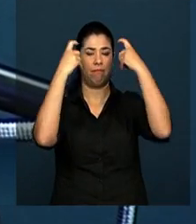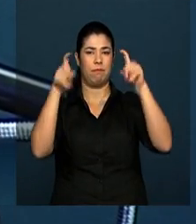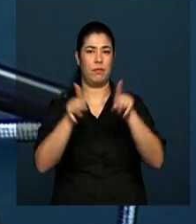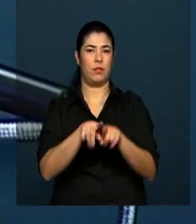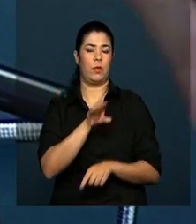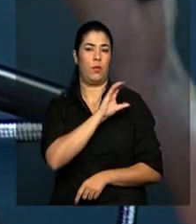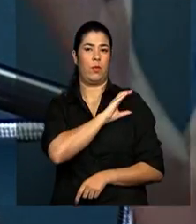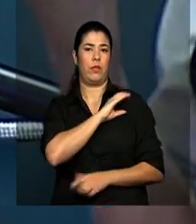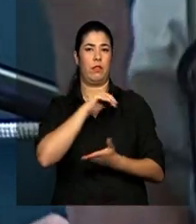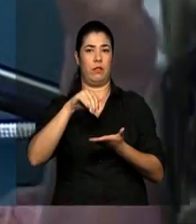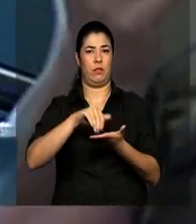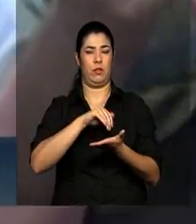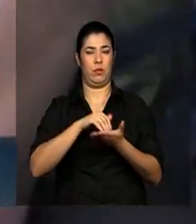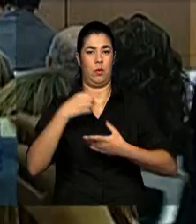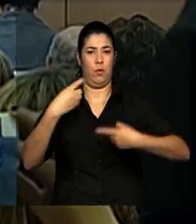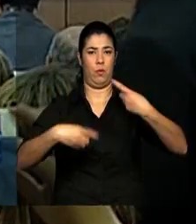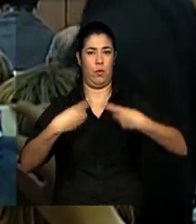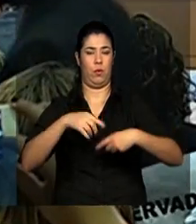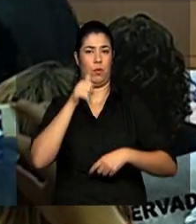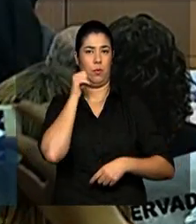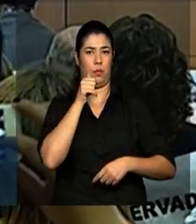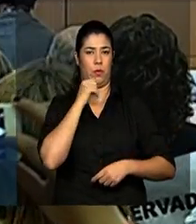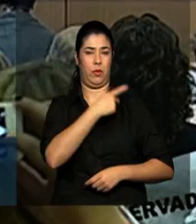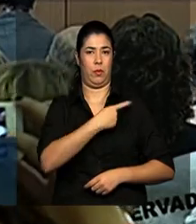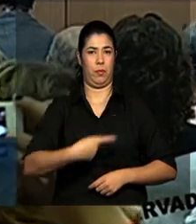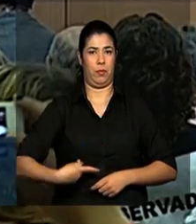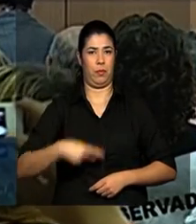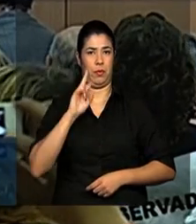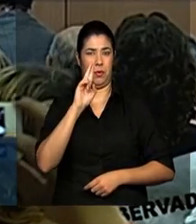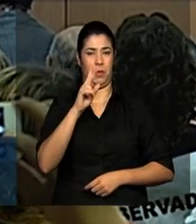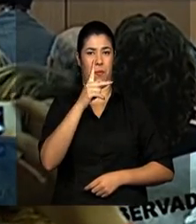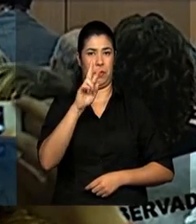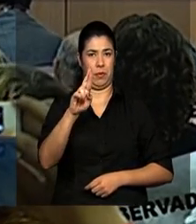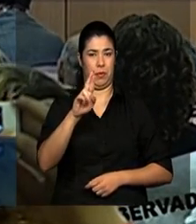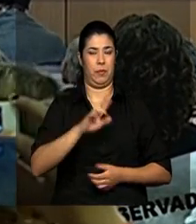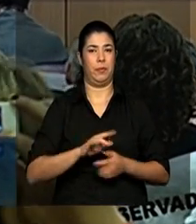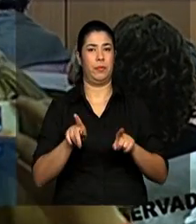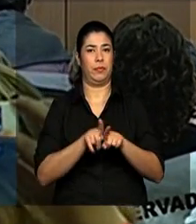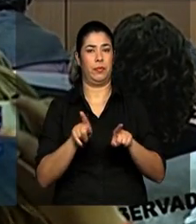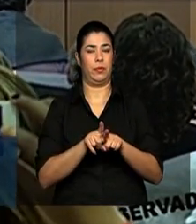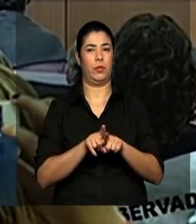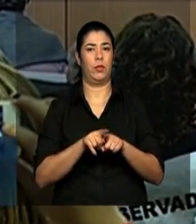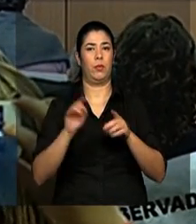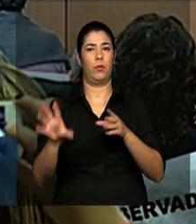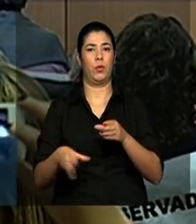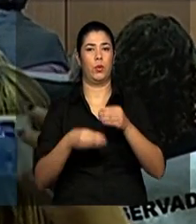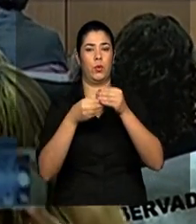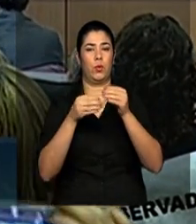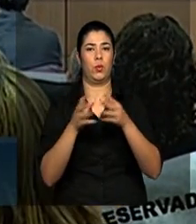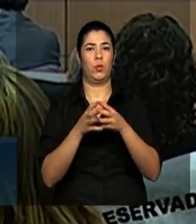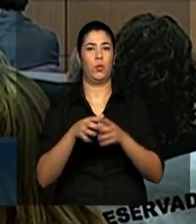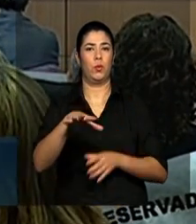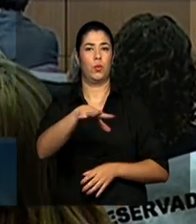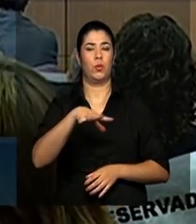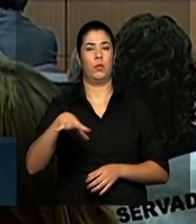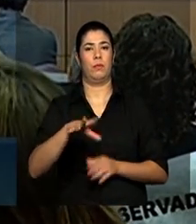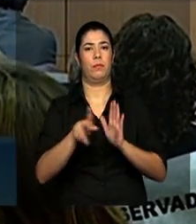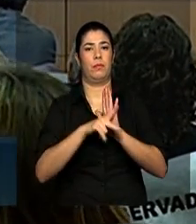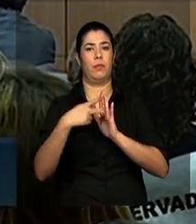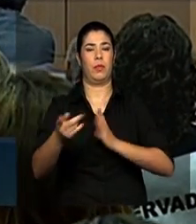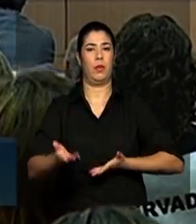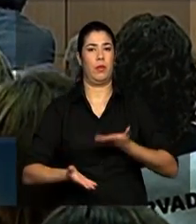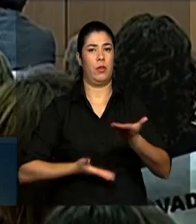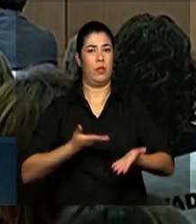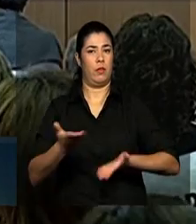pela Secretaria de Política para as Mulheres da Presidência da República, que integra, no mesmo espaço,